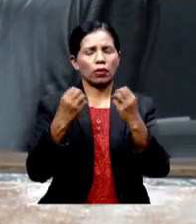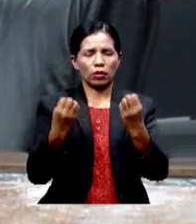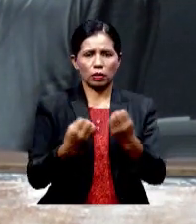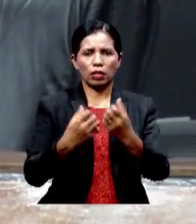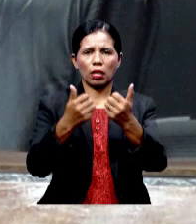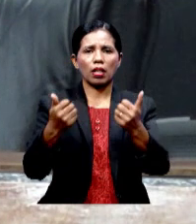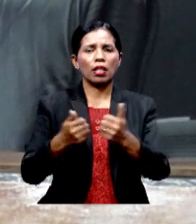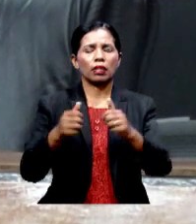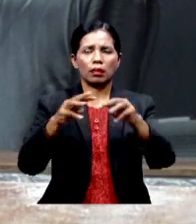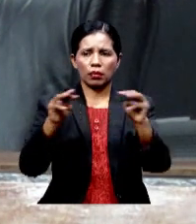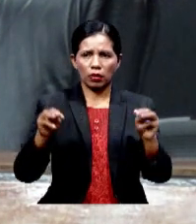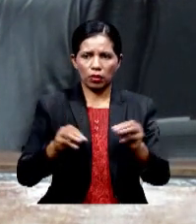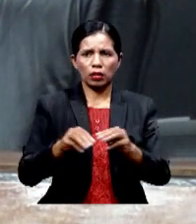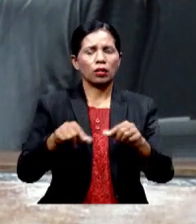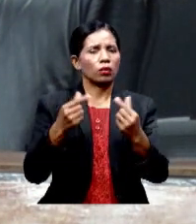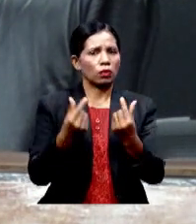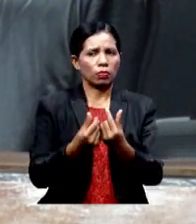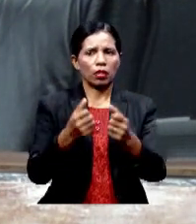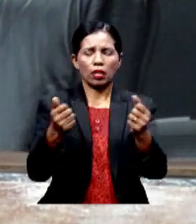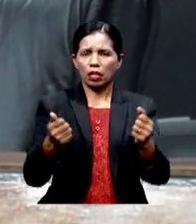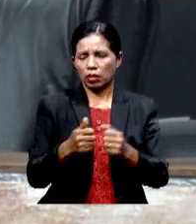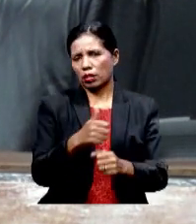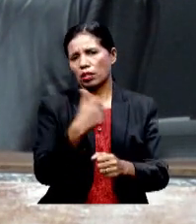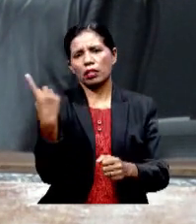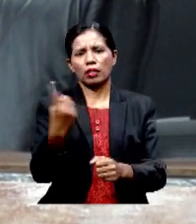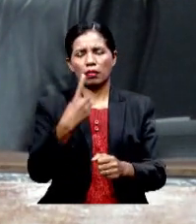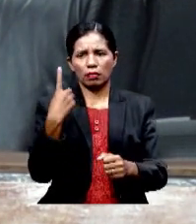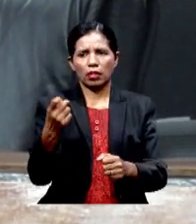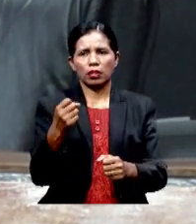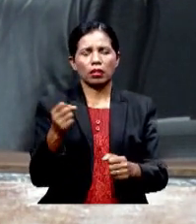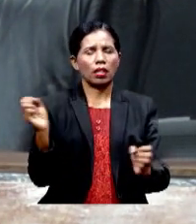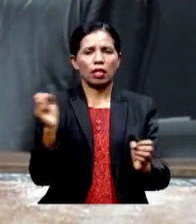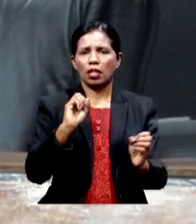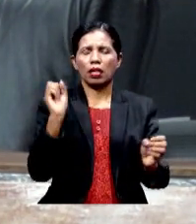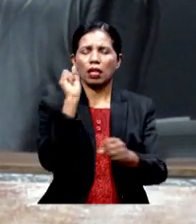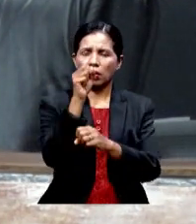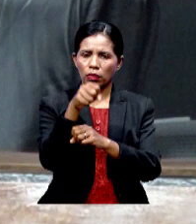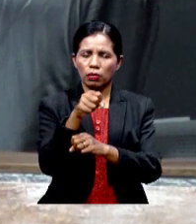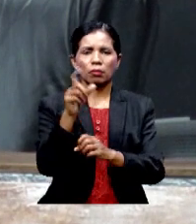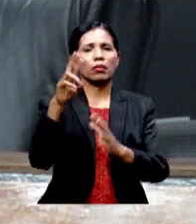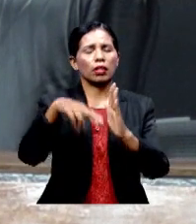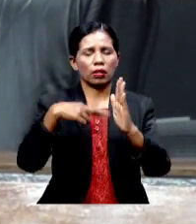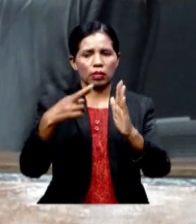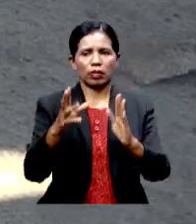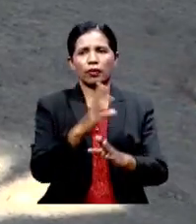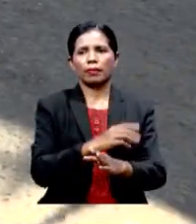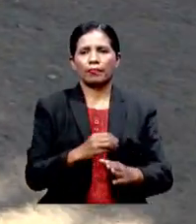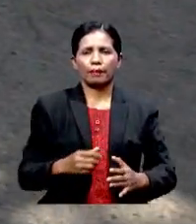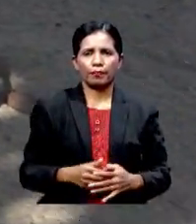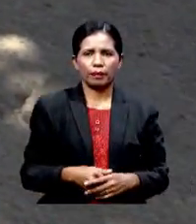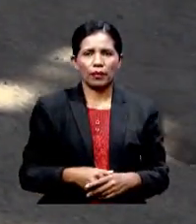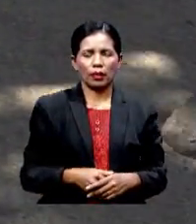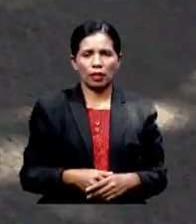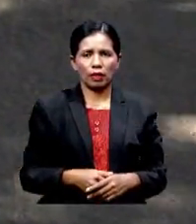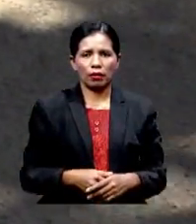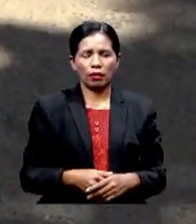arte marciais grupo arte marciais ira se alguma fatin a grupo ba regras atu labele perturba ordem publik. Foi